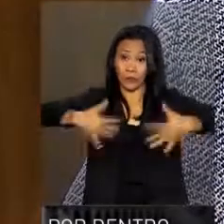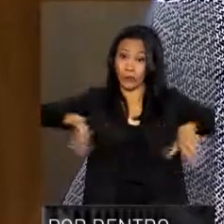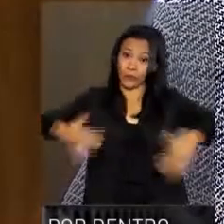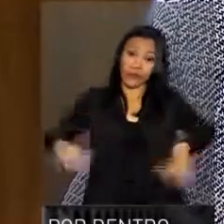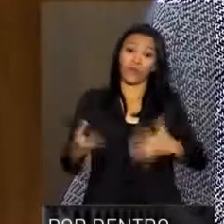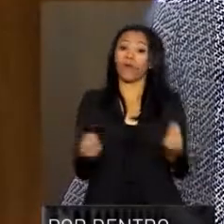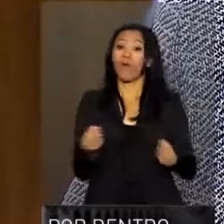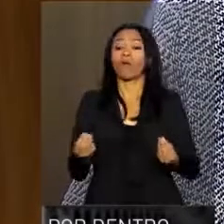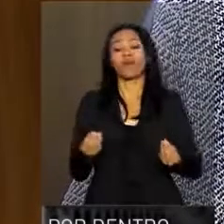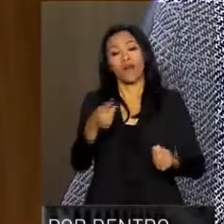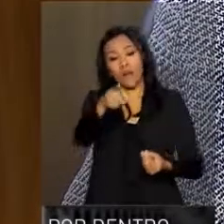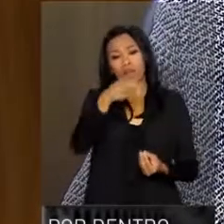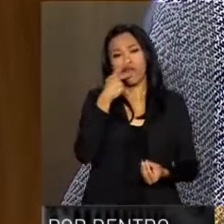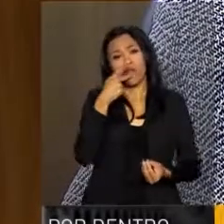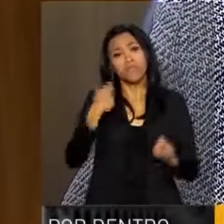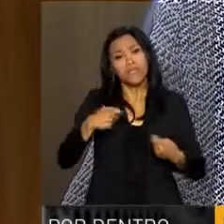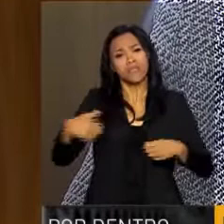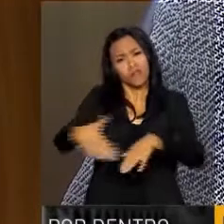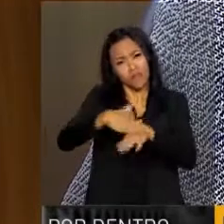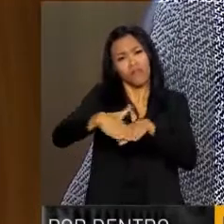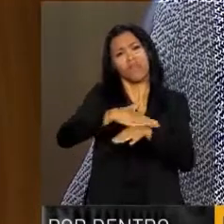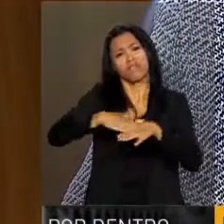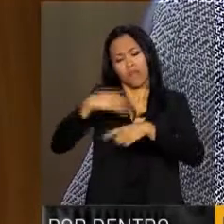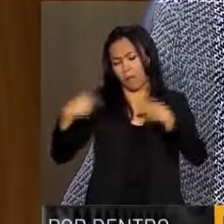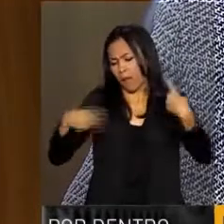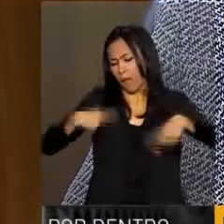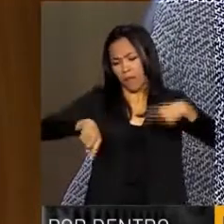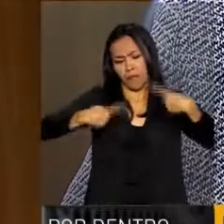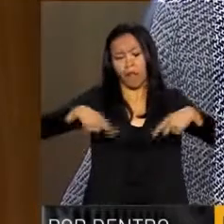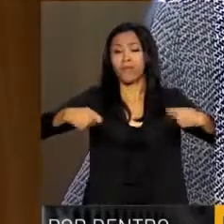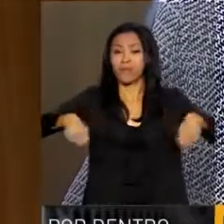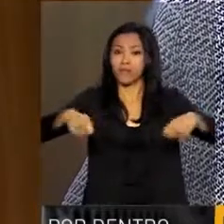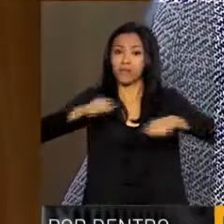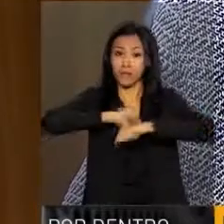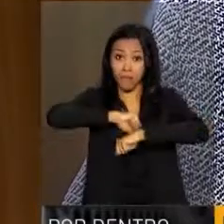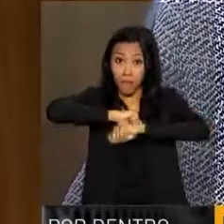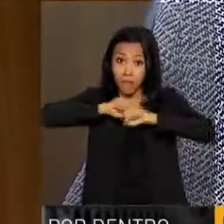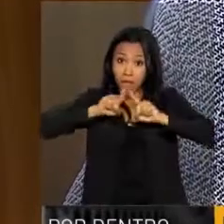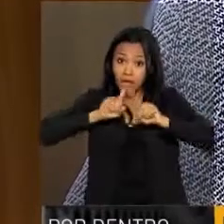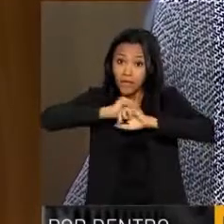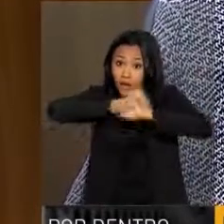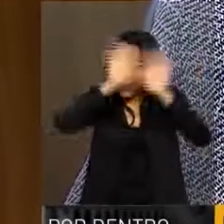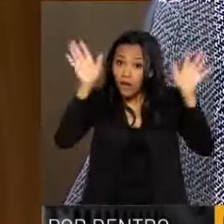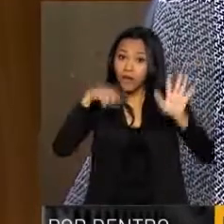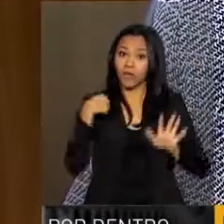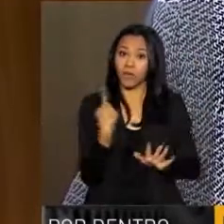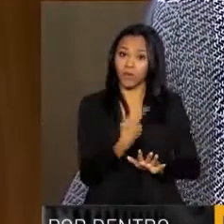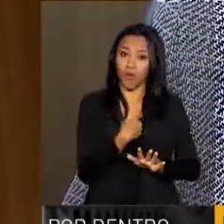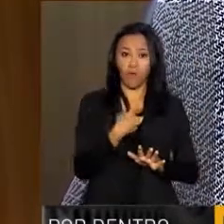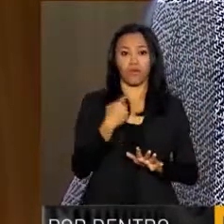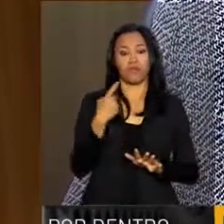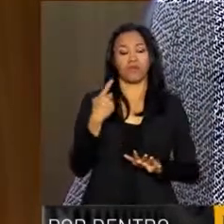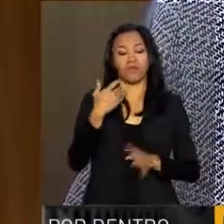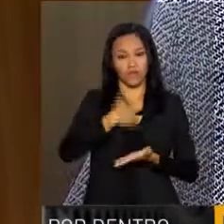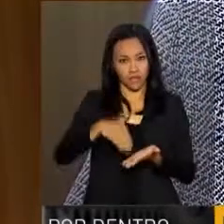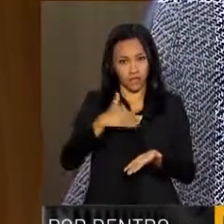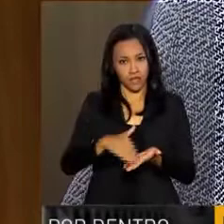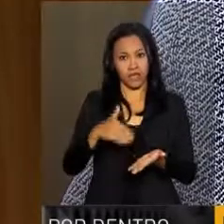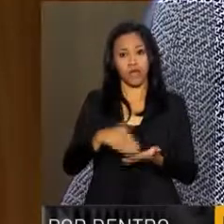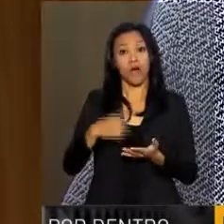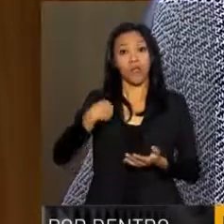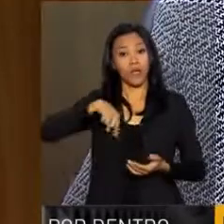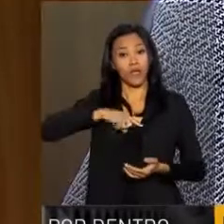debate é necessário sabe mas é muito claro para todos nós porque nós fazemos uma política é das mulheres desde quando